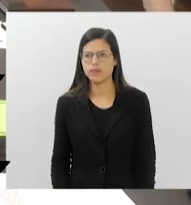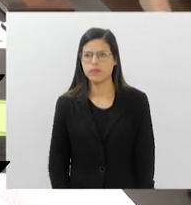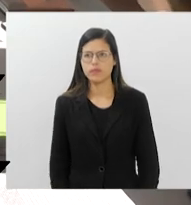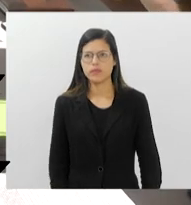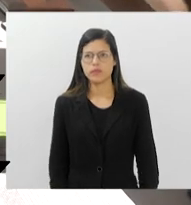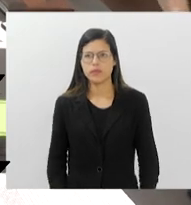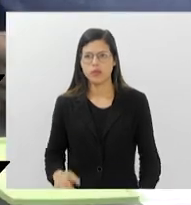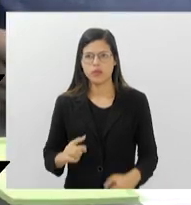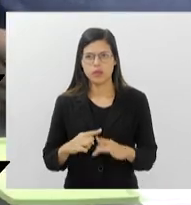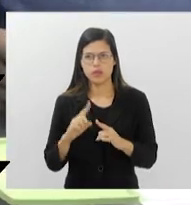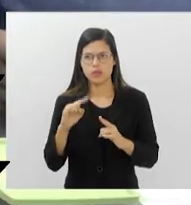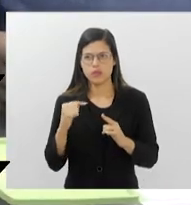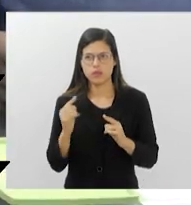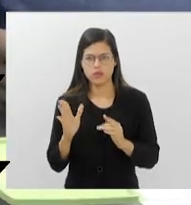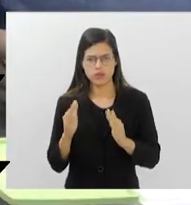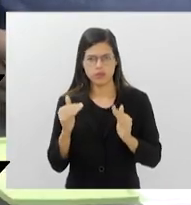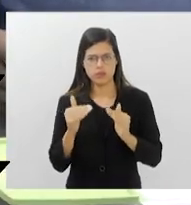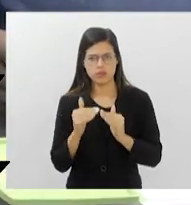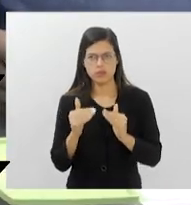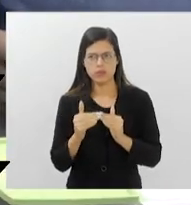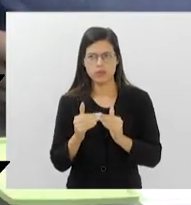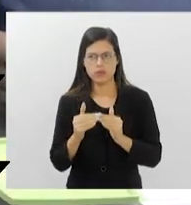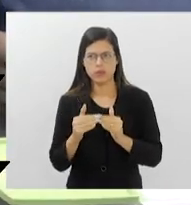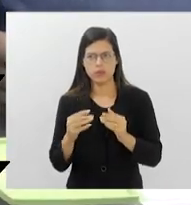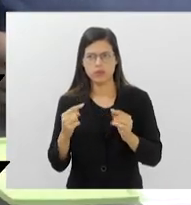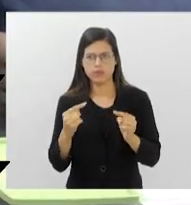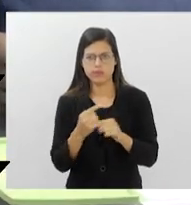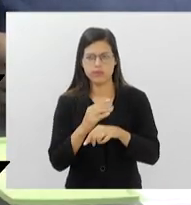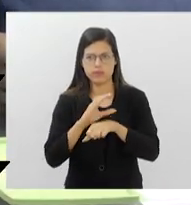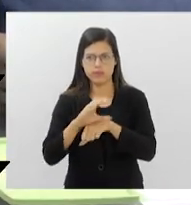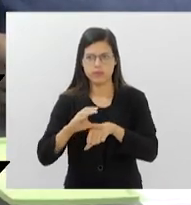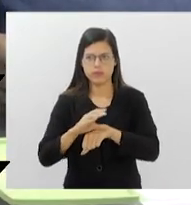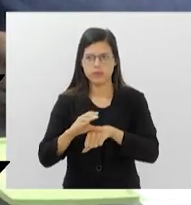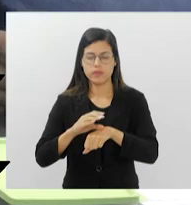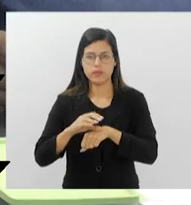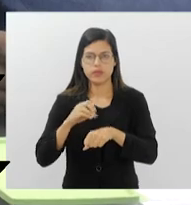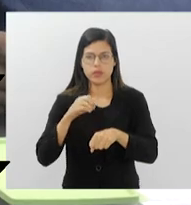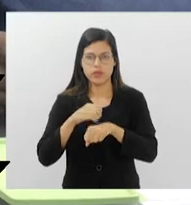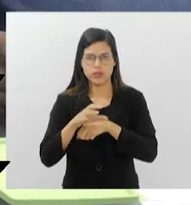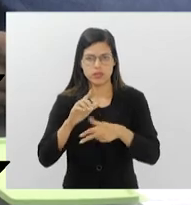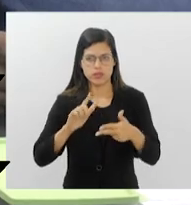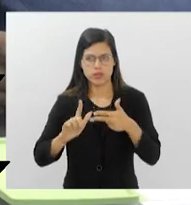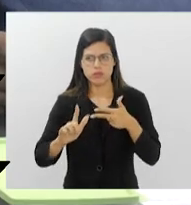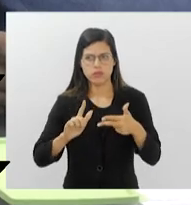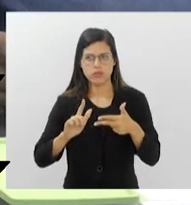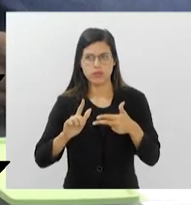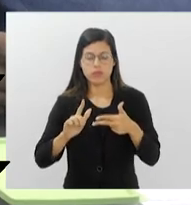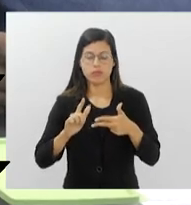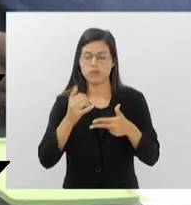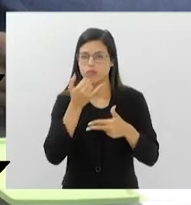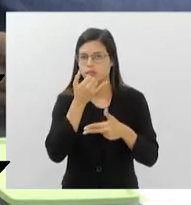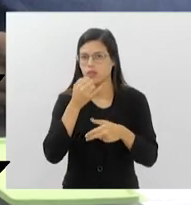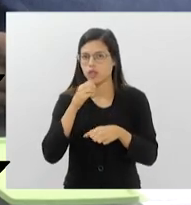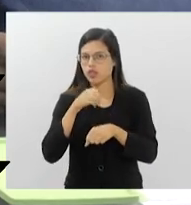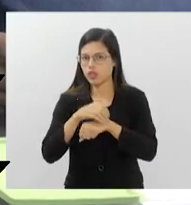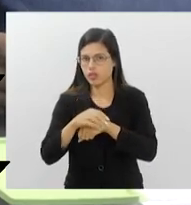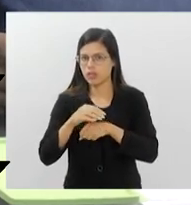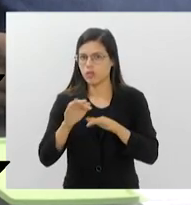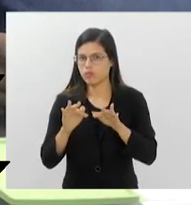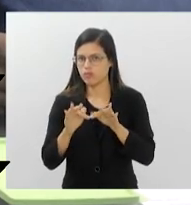concordamos entendo aqui pela inconstitucionalidade a questão é indicação simples ou inconstitucionalidade pura qual